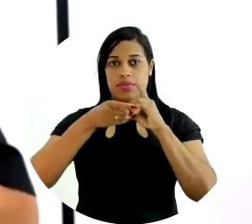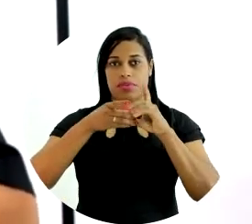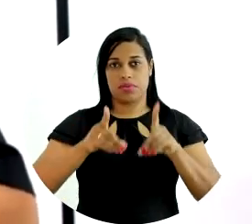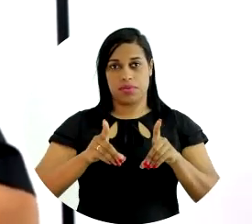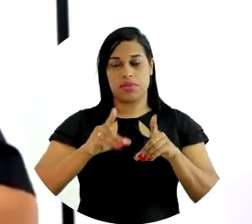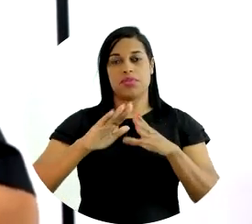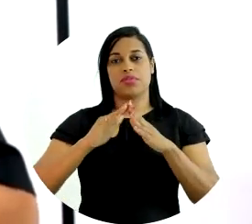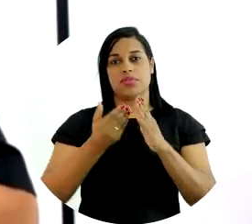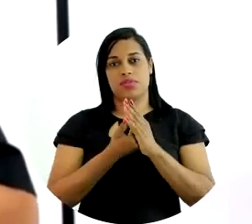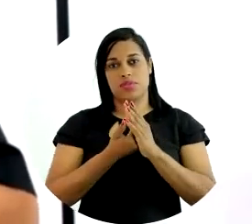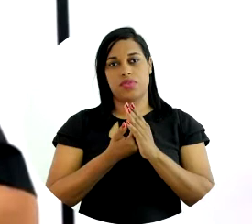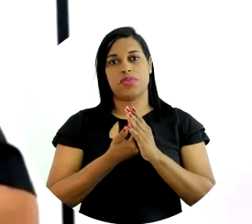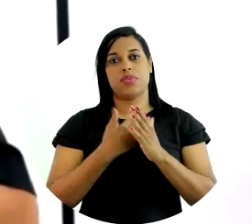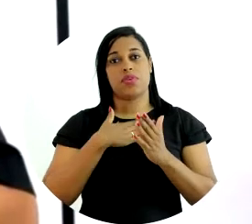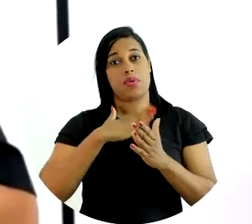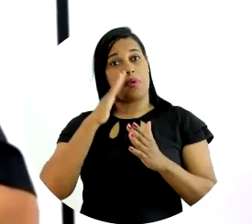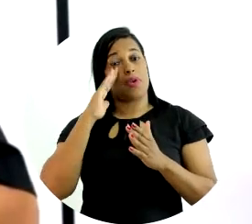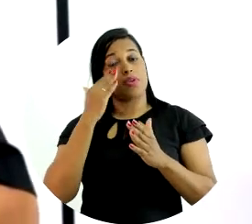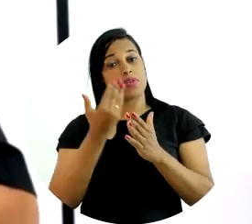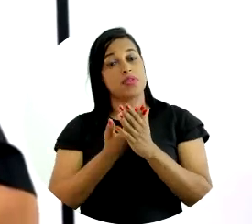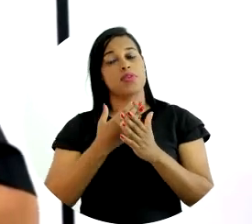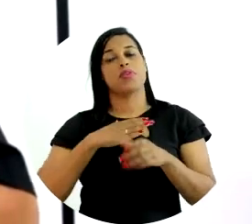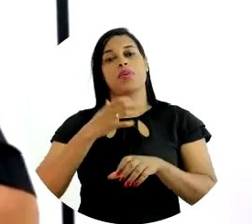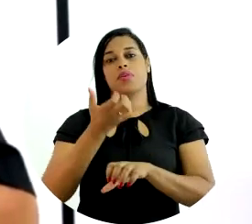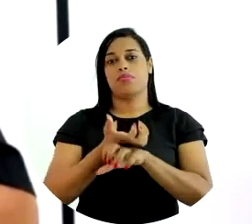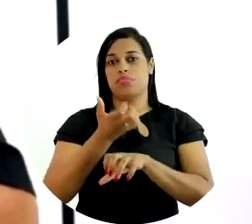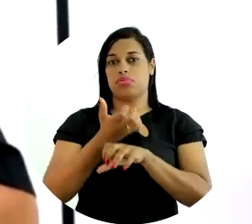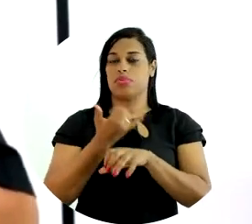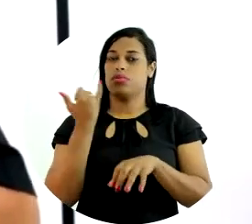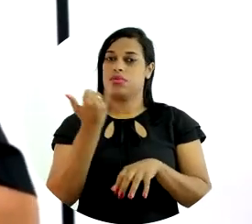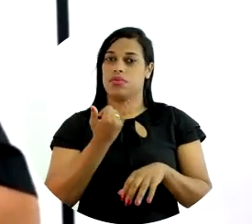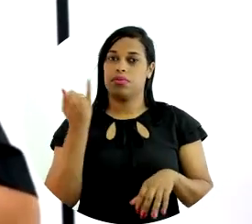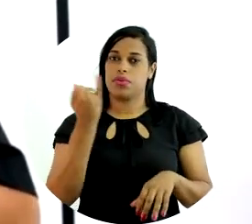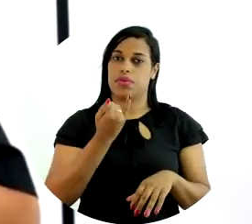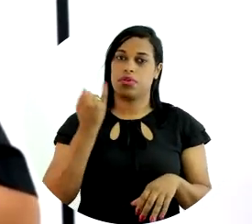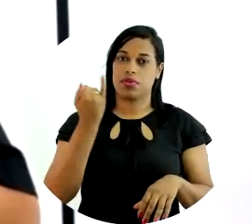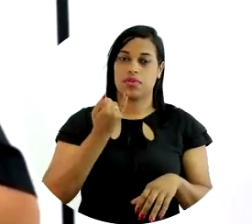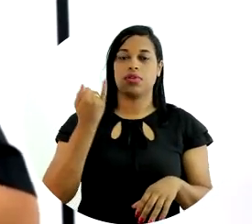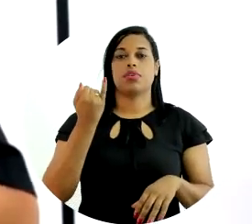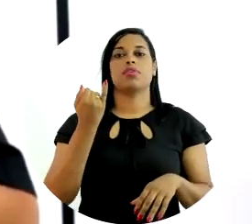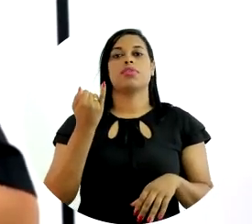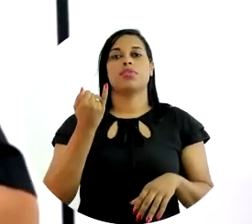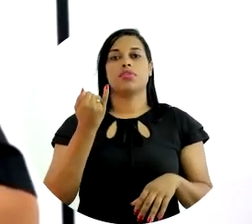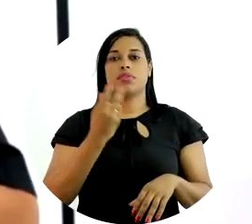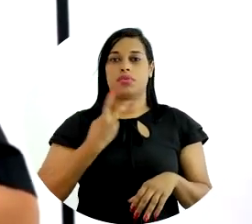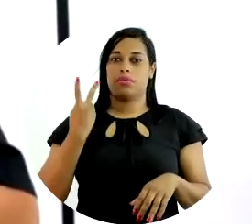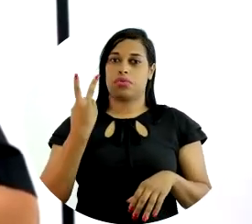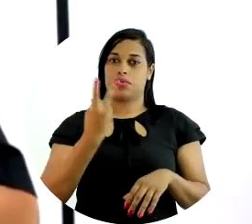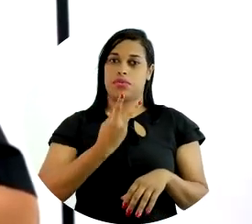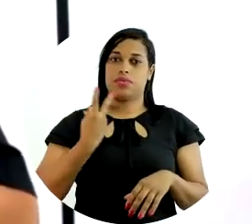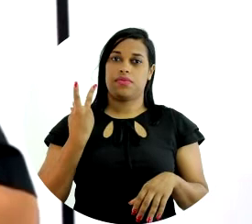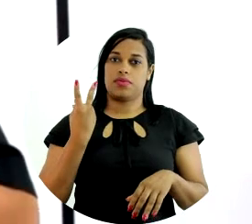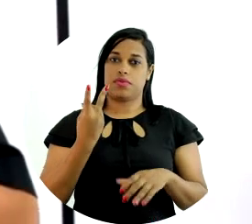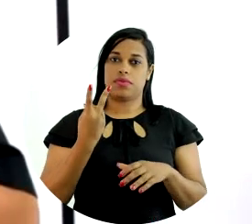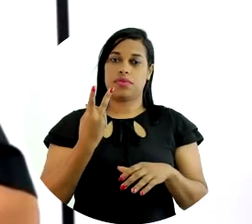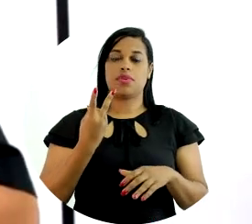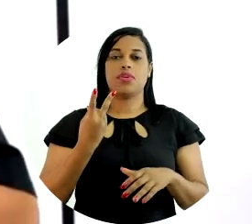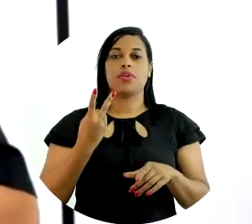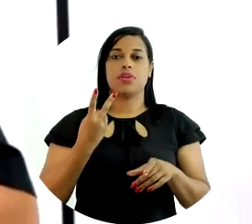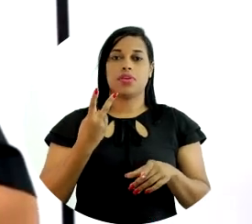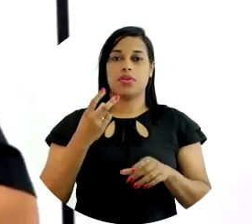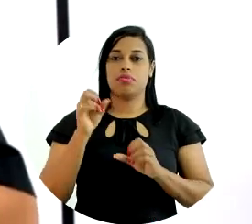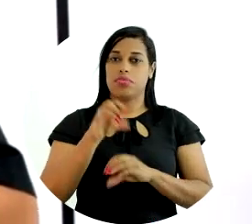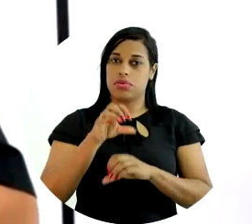gestão democrática da escola eu acredito que é uma equipe bastante importante vai ser muito valia para